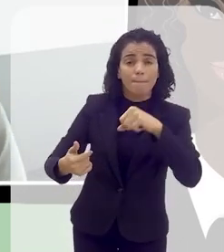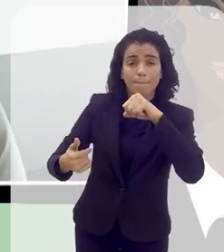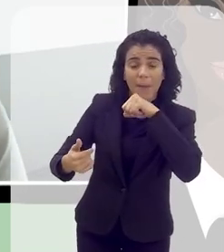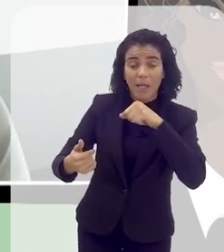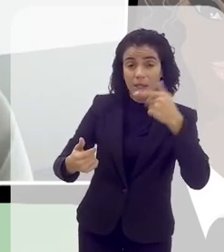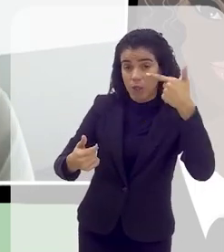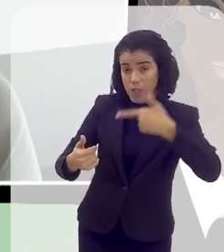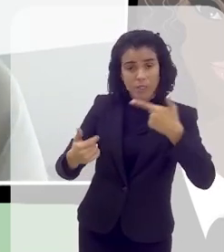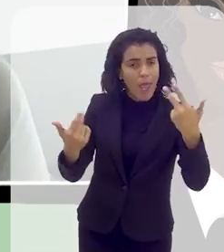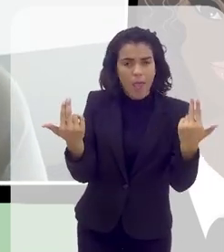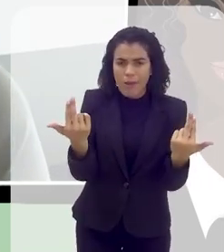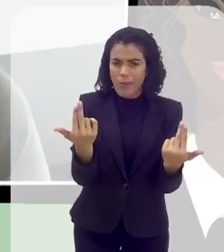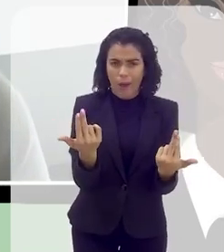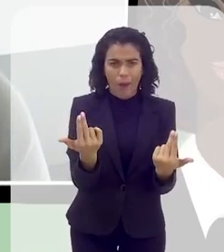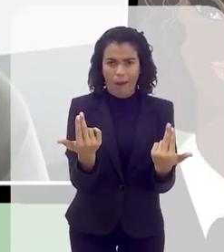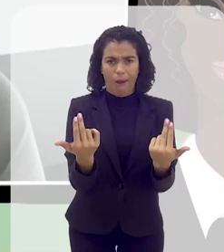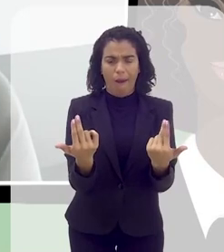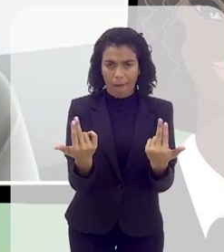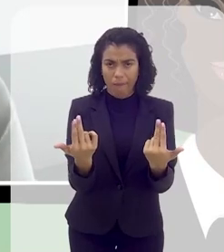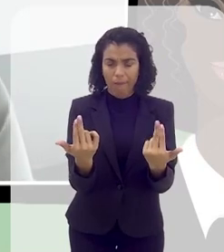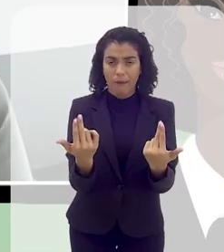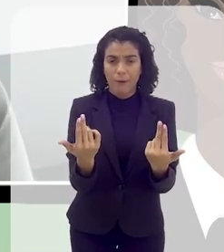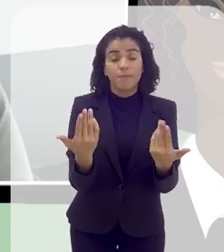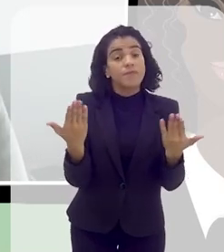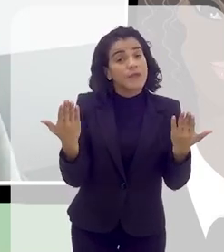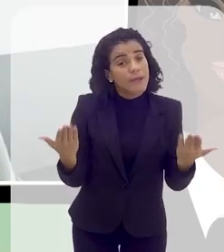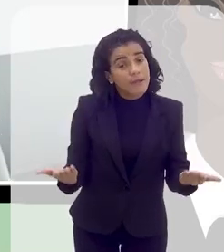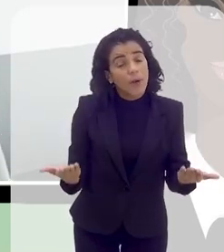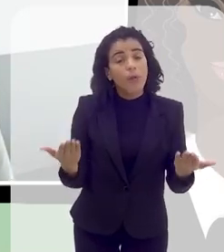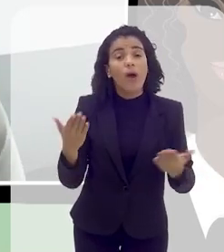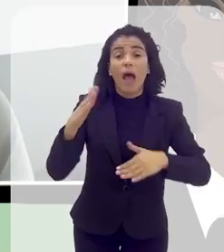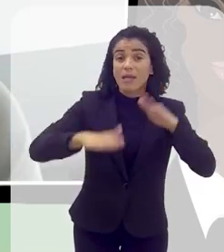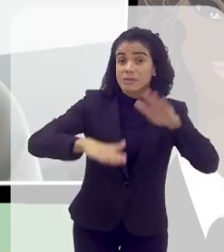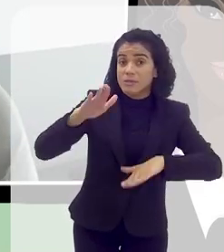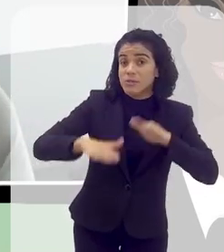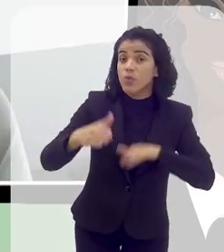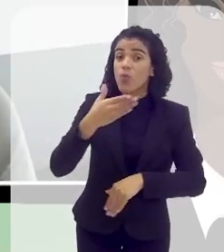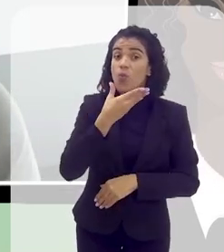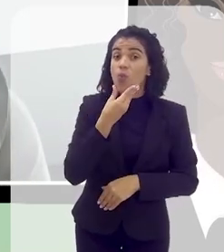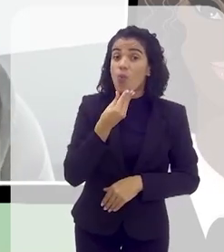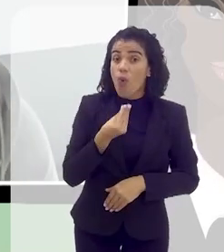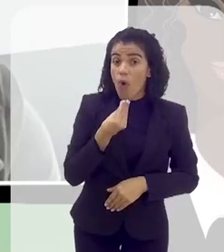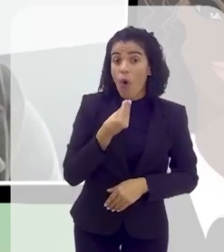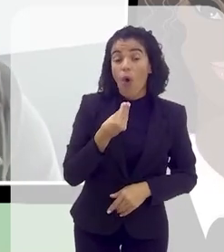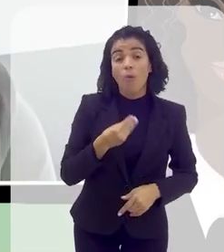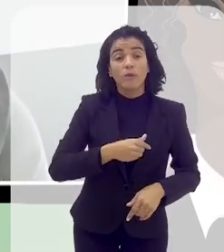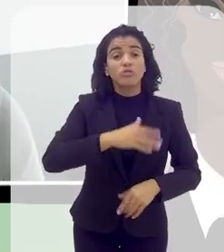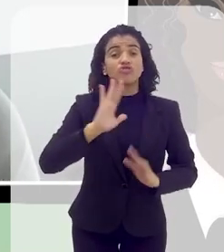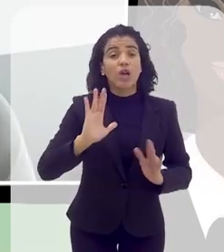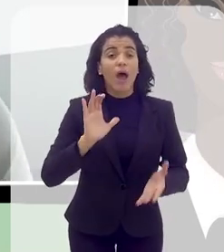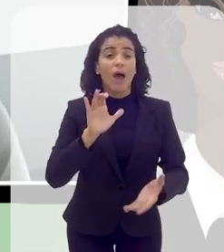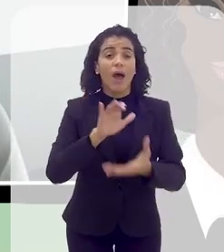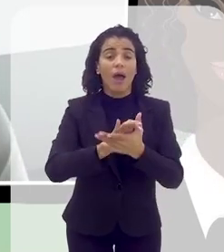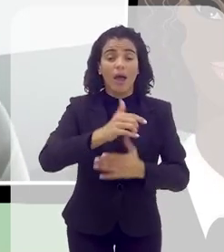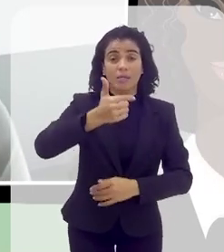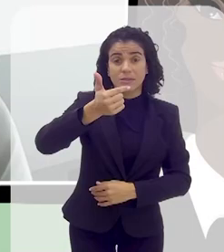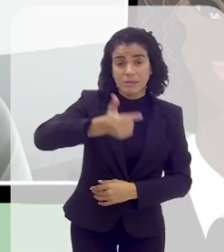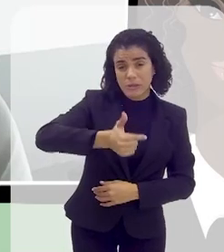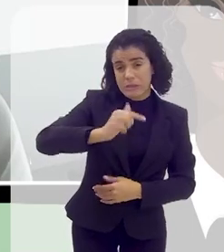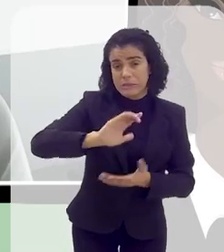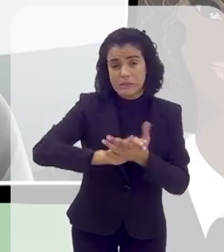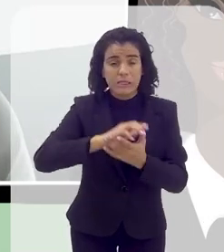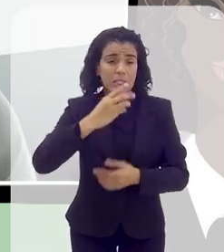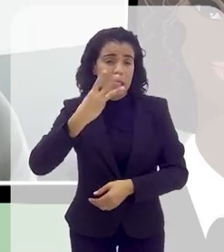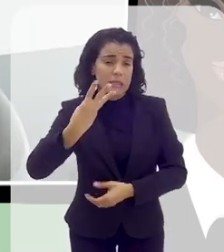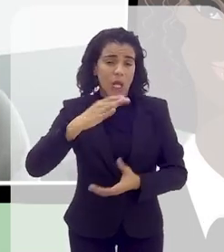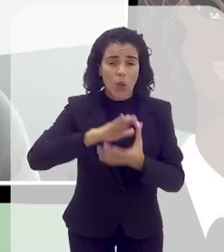diferente. O que acontece, na minha avaliação, é que muitas vezes os homens chegam nesse segundo relacionamento,